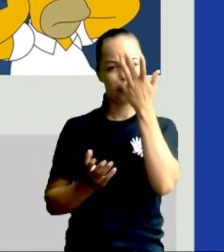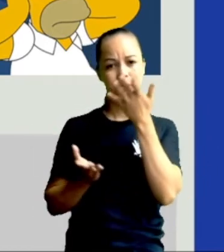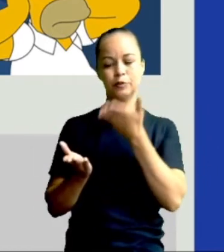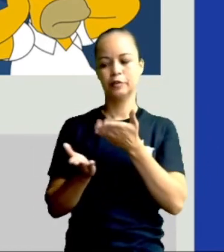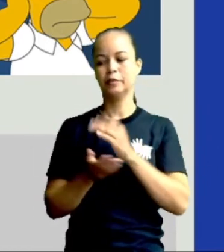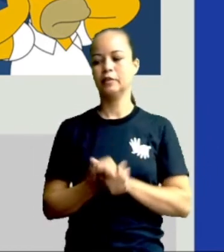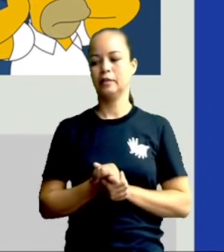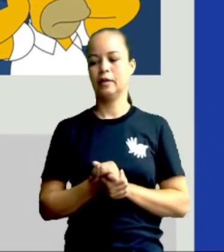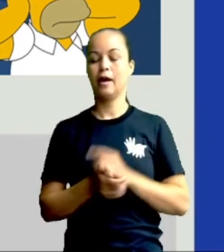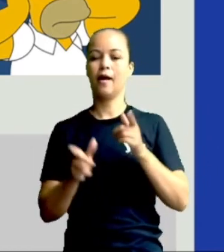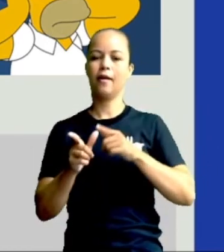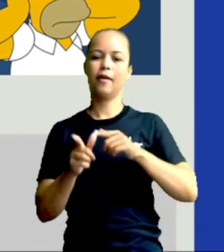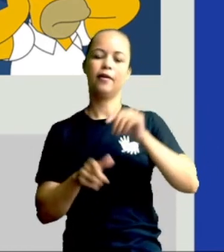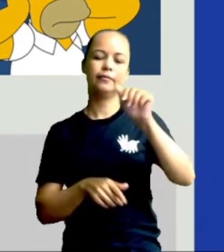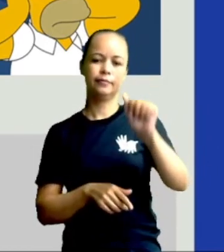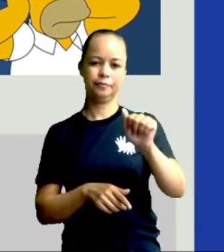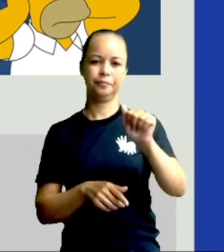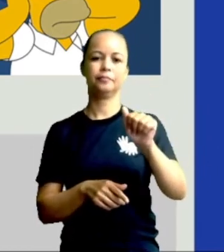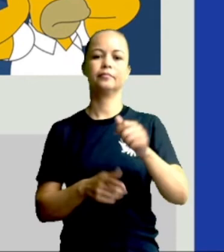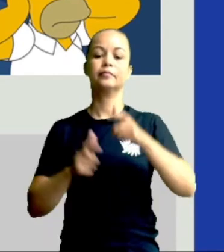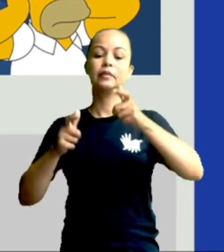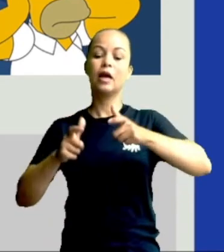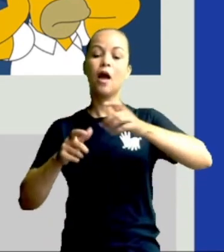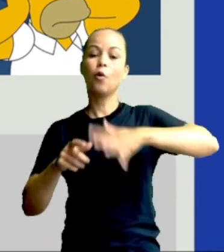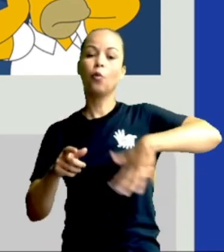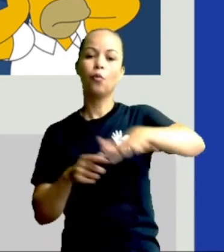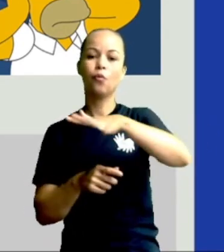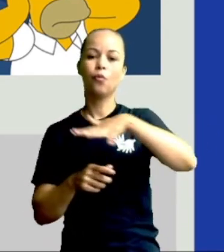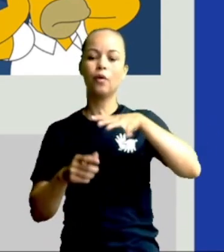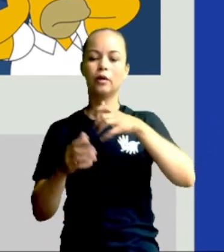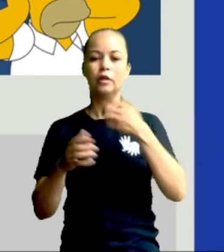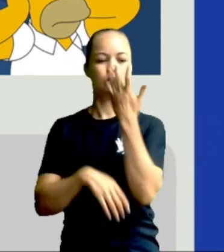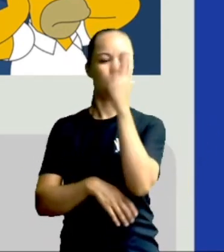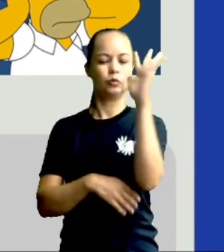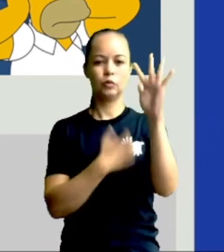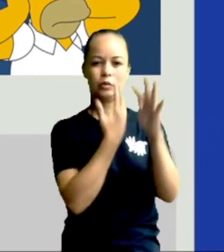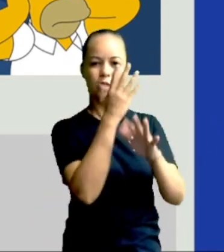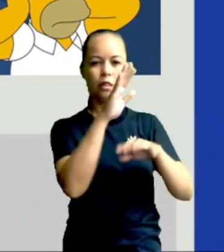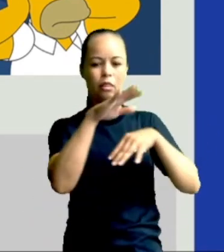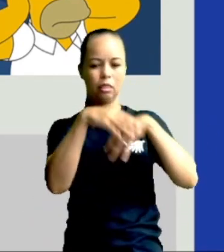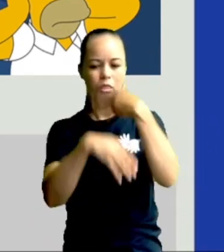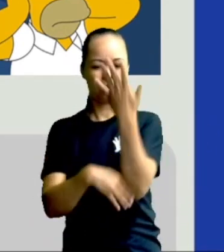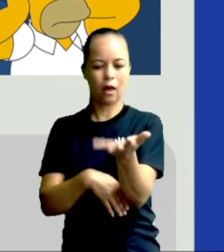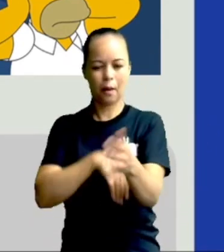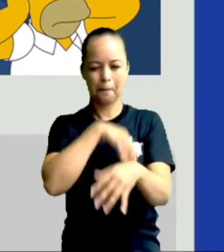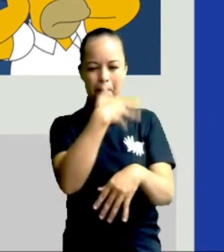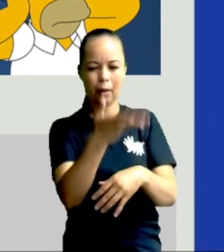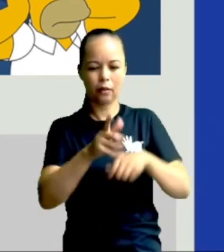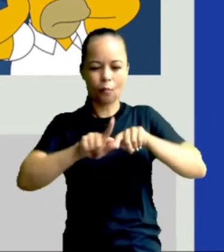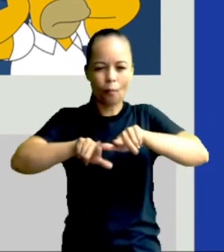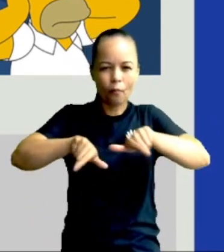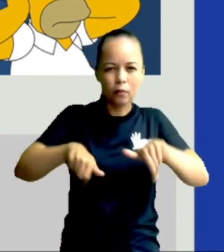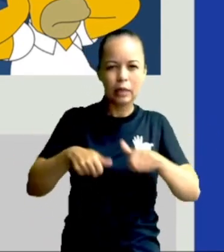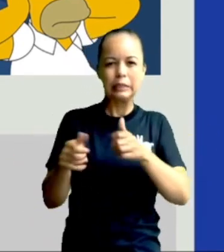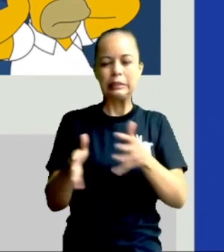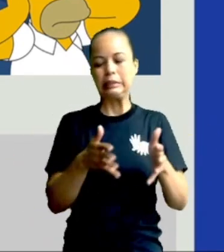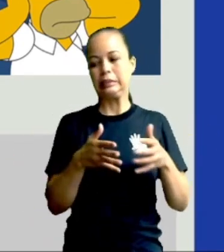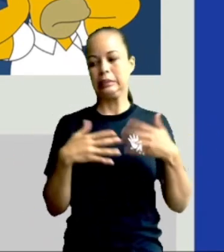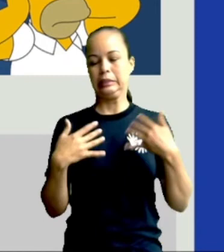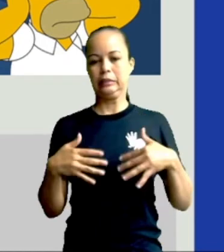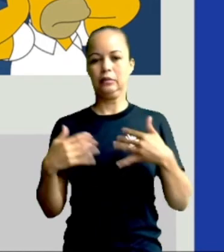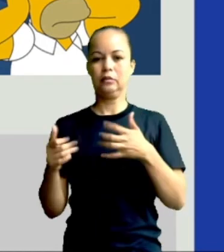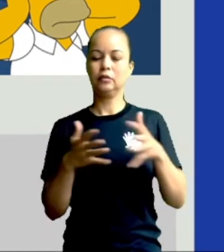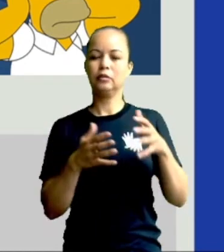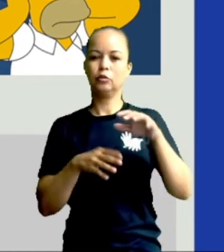A, correto. É uma área que se encontra com a vegetação destruída ou removida. Degradação quer dizer